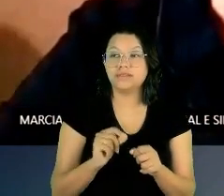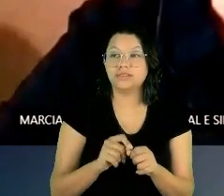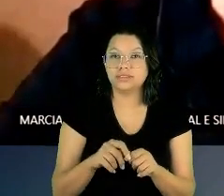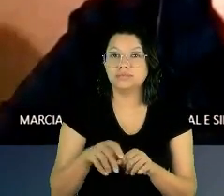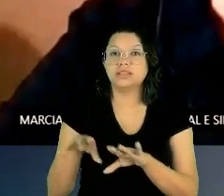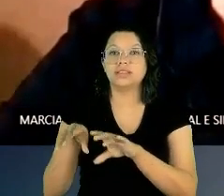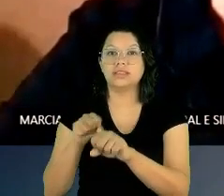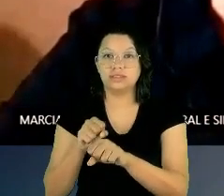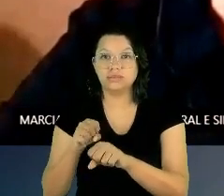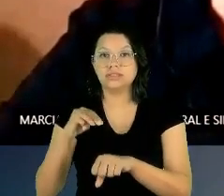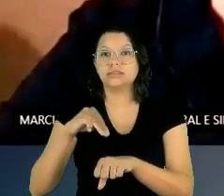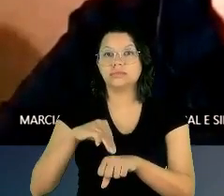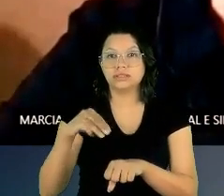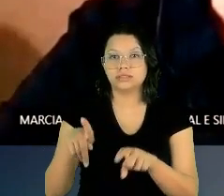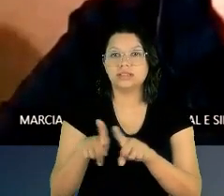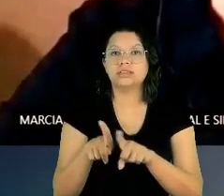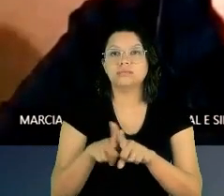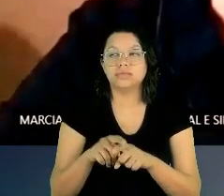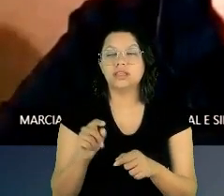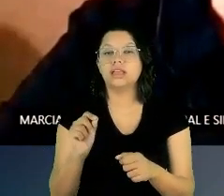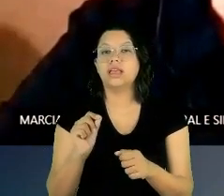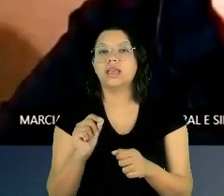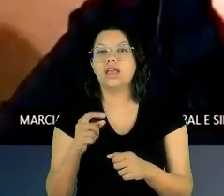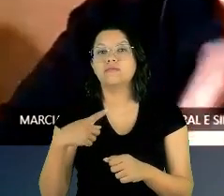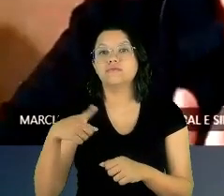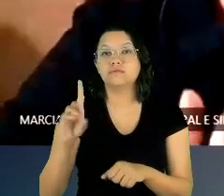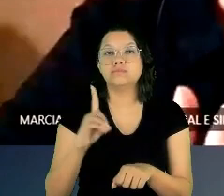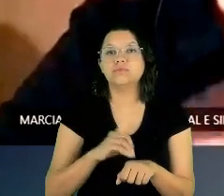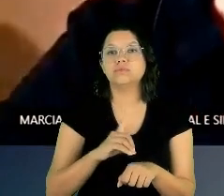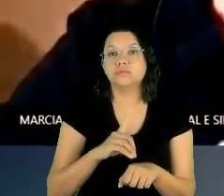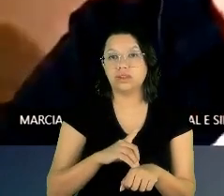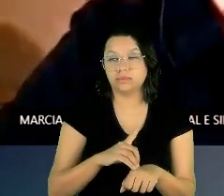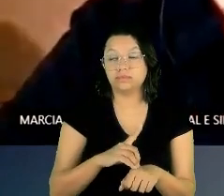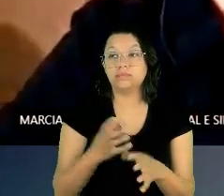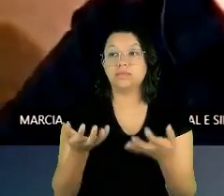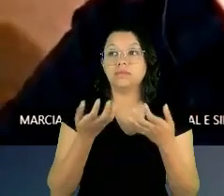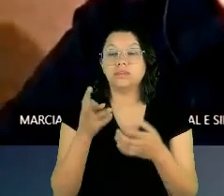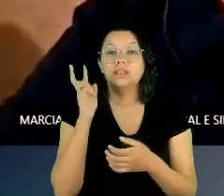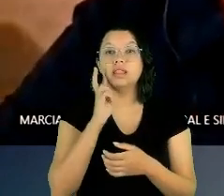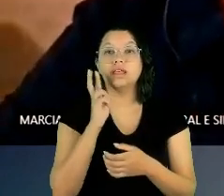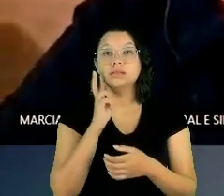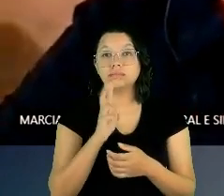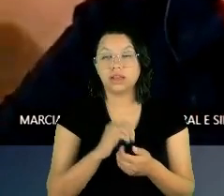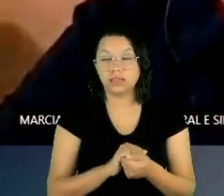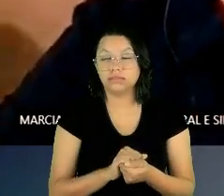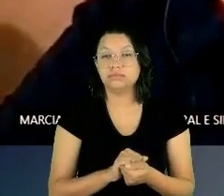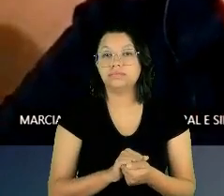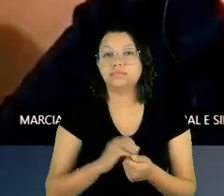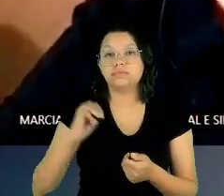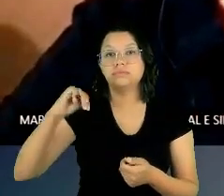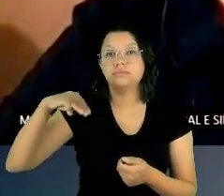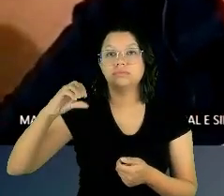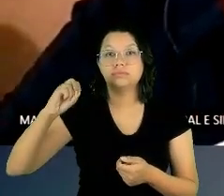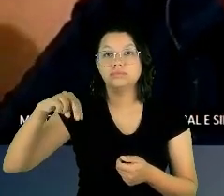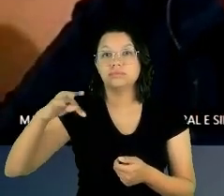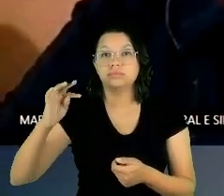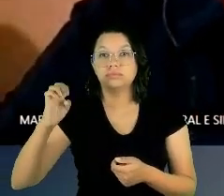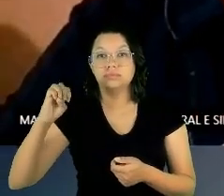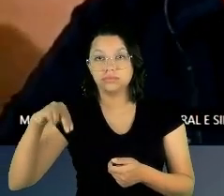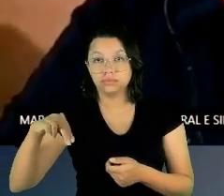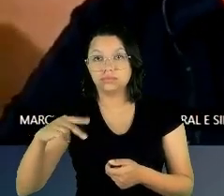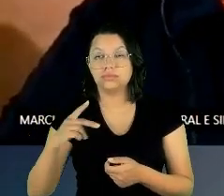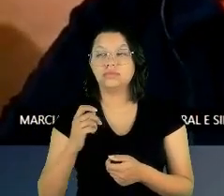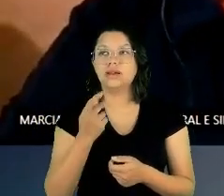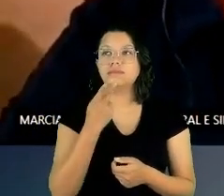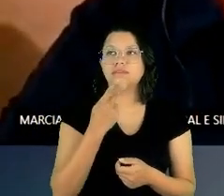filosofia, nós fizemos tanto a graduação quanto o mestrado, eu também fui para o doutorado. Eu queria lembrar Montaigne.